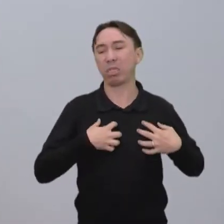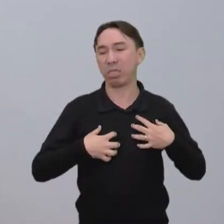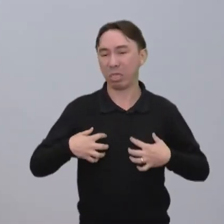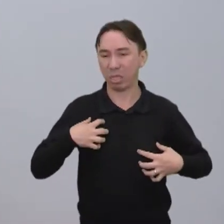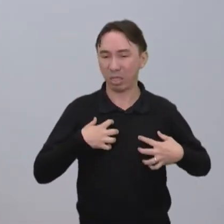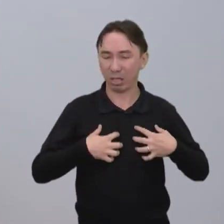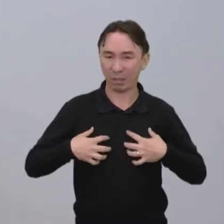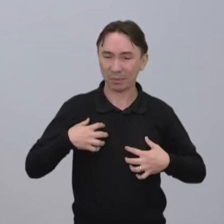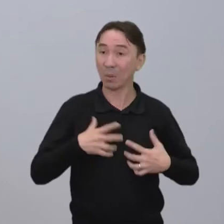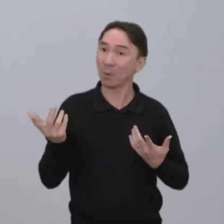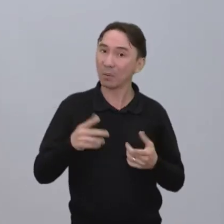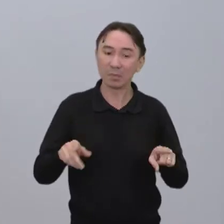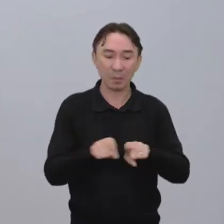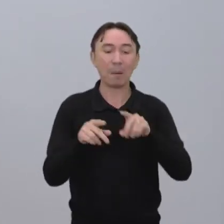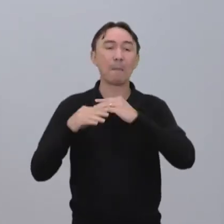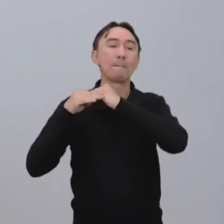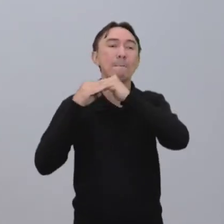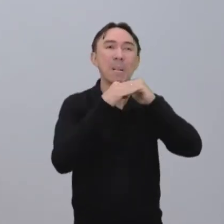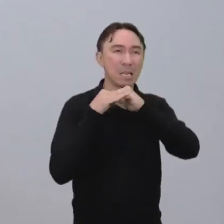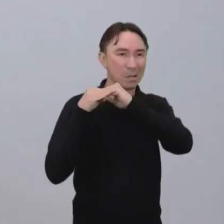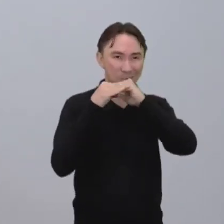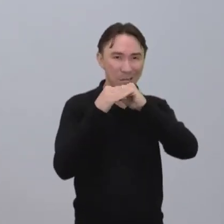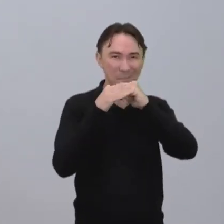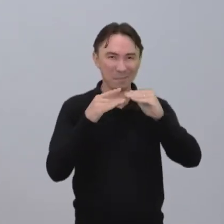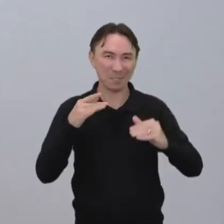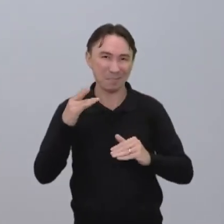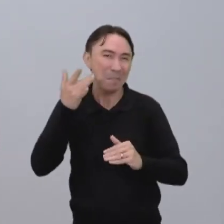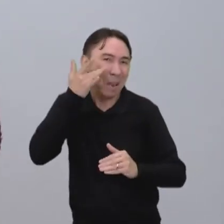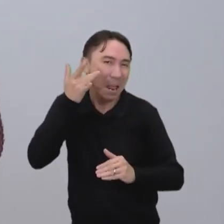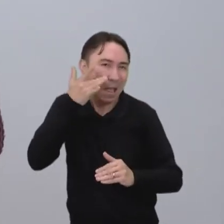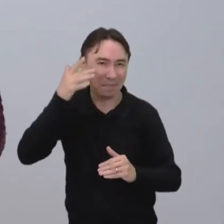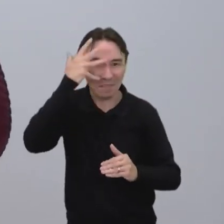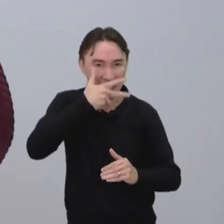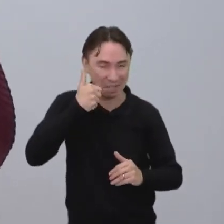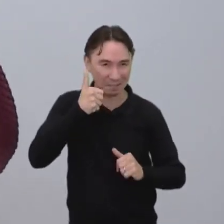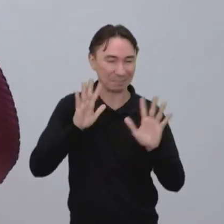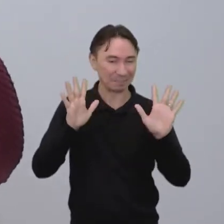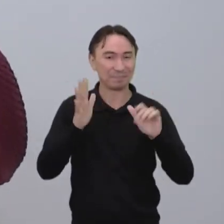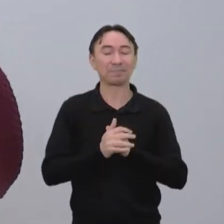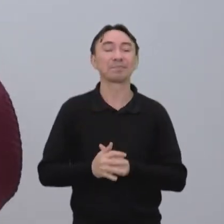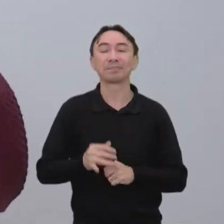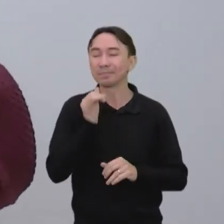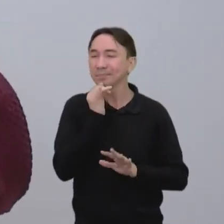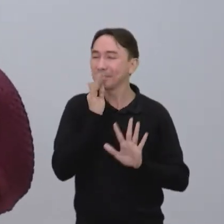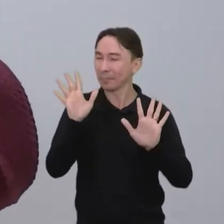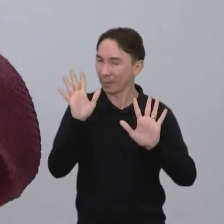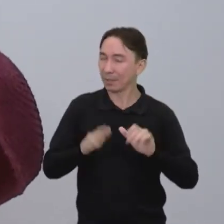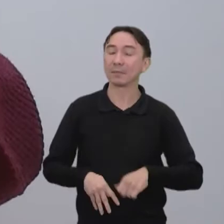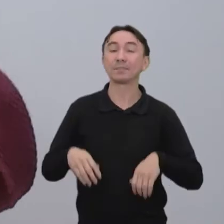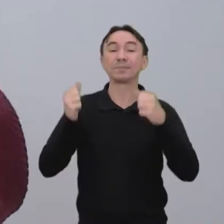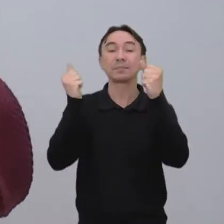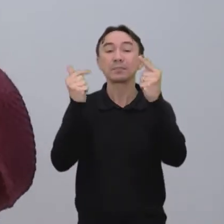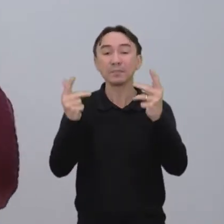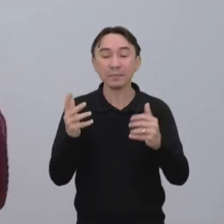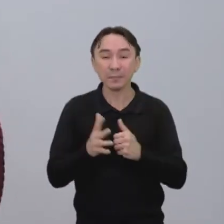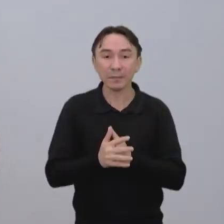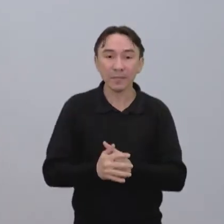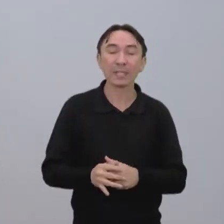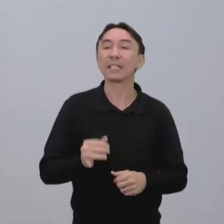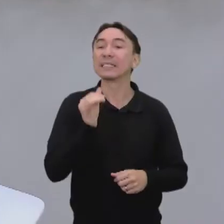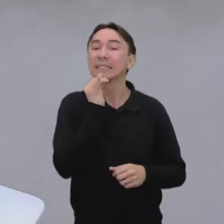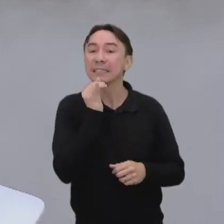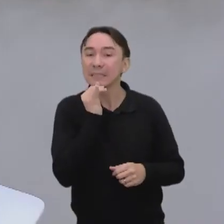sobre isso, né? Aí eu queria fazer aqui um raciocínio, Pri, eu queria começar da seguinte forma. Pri, qual é a definição clínica